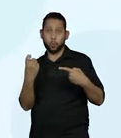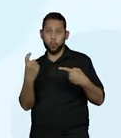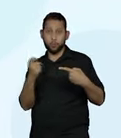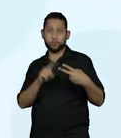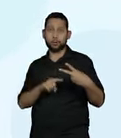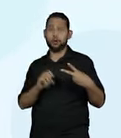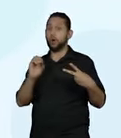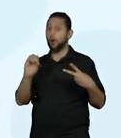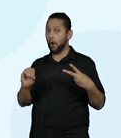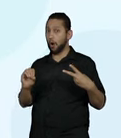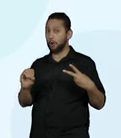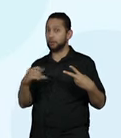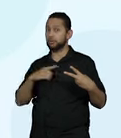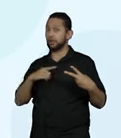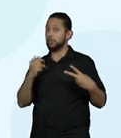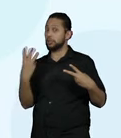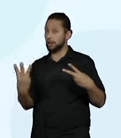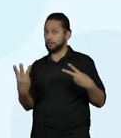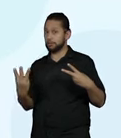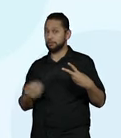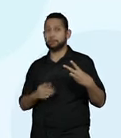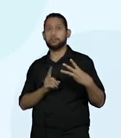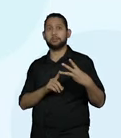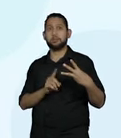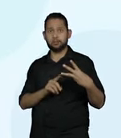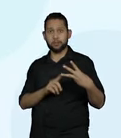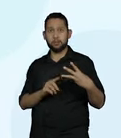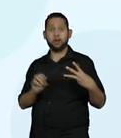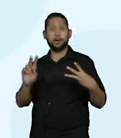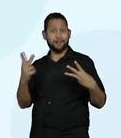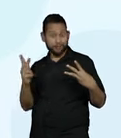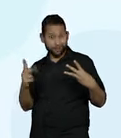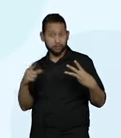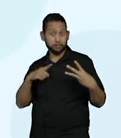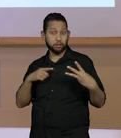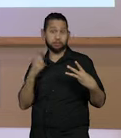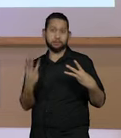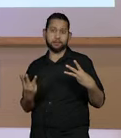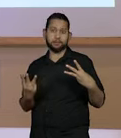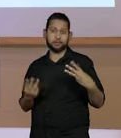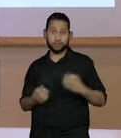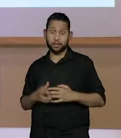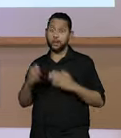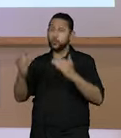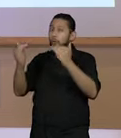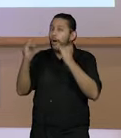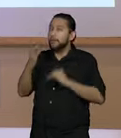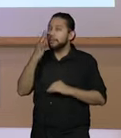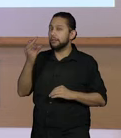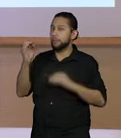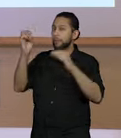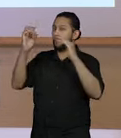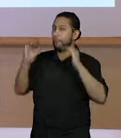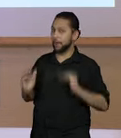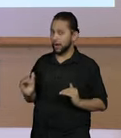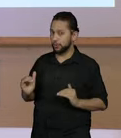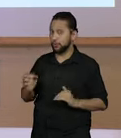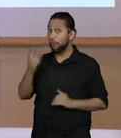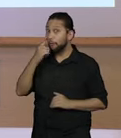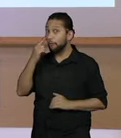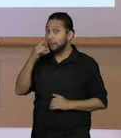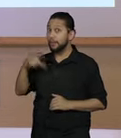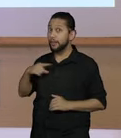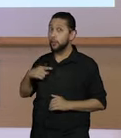3 átomos de oxigênio e 3 de hidrogênio. No caso do de baixo, aqui tem um